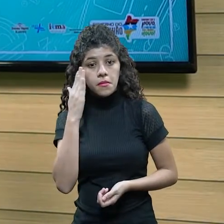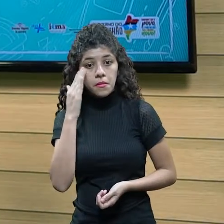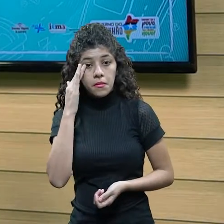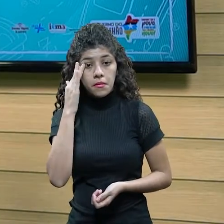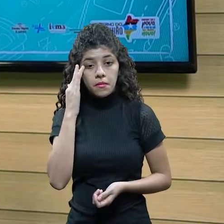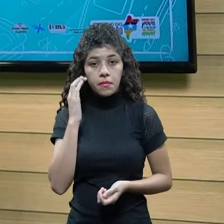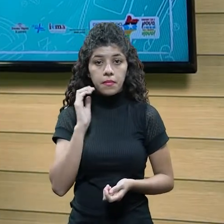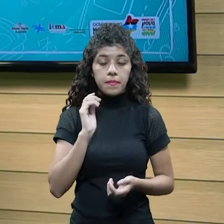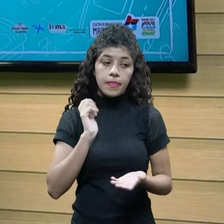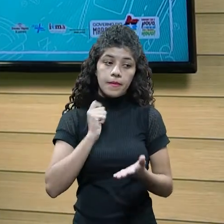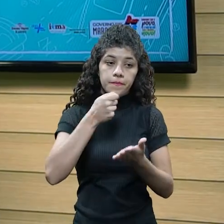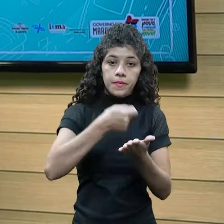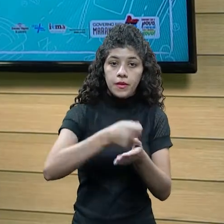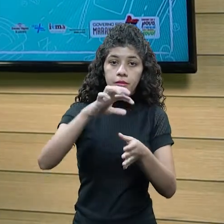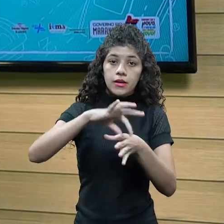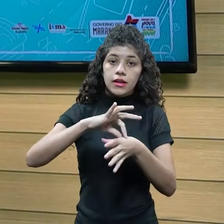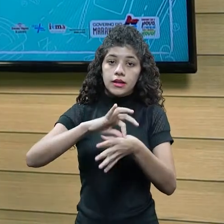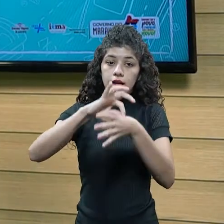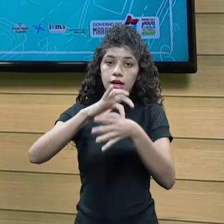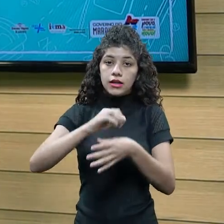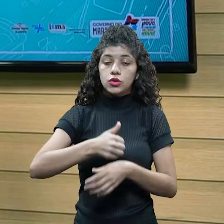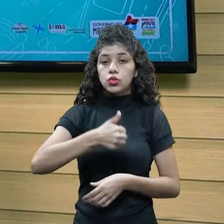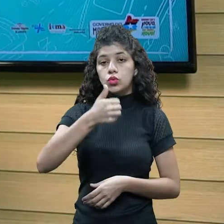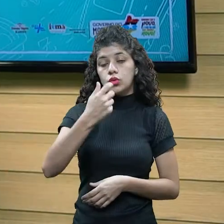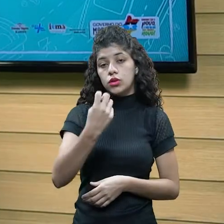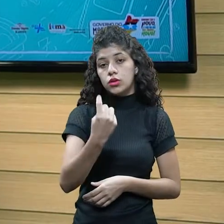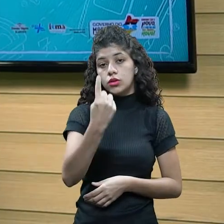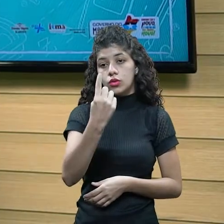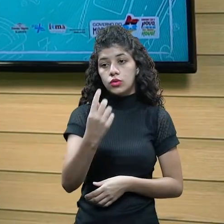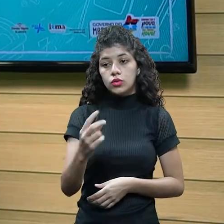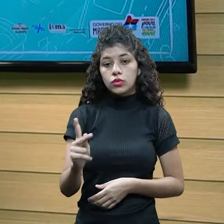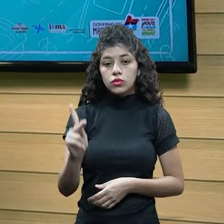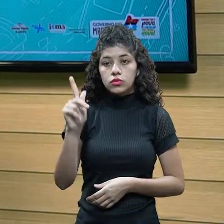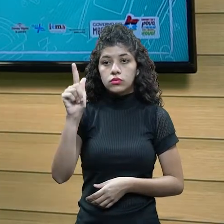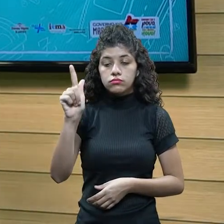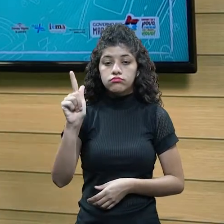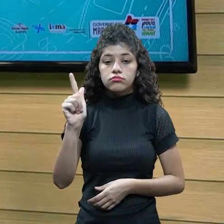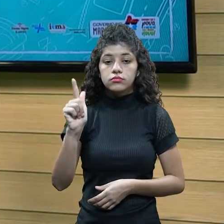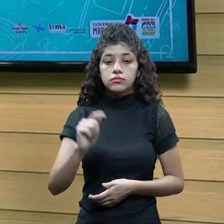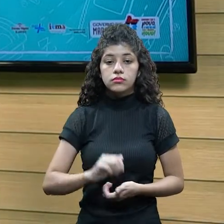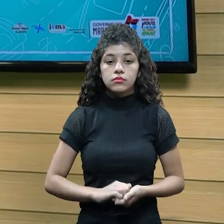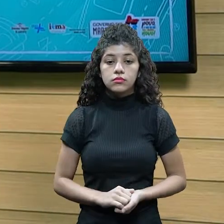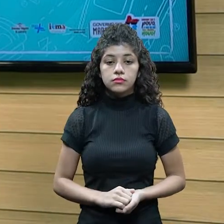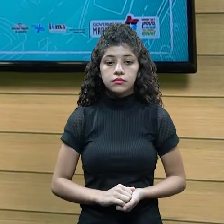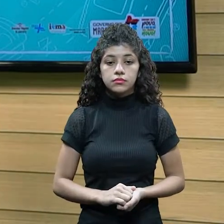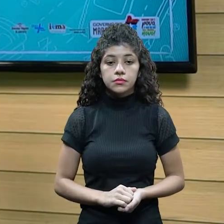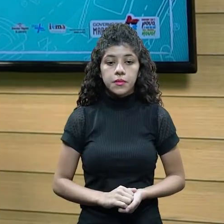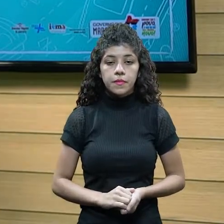vou comprar carne, 1 quilo de carne, 2 quilos de carne, professor, mas não é, o cara disse que